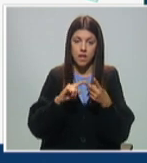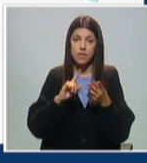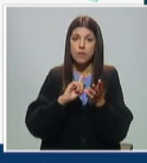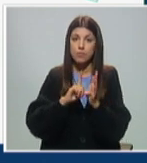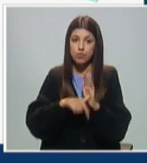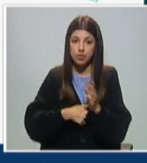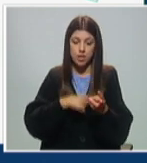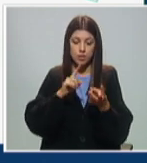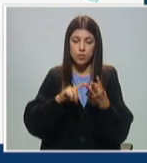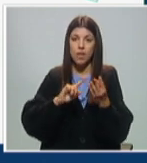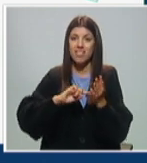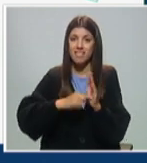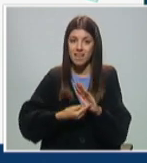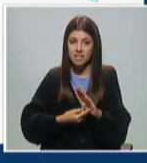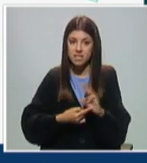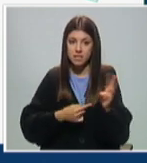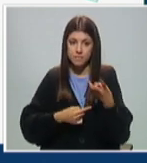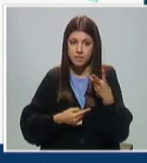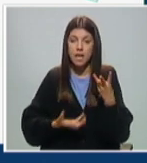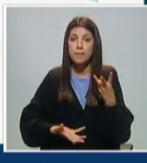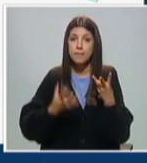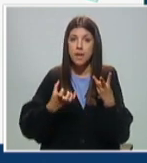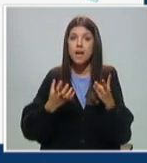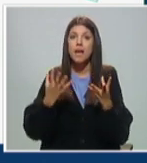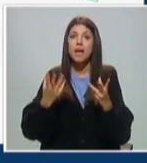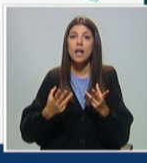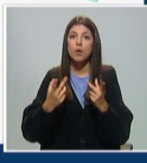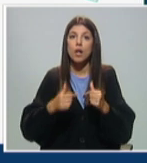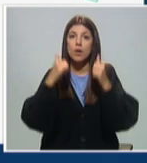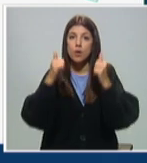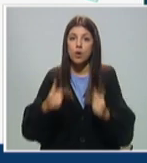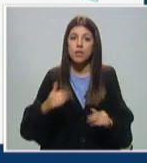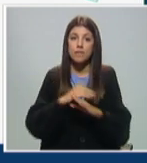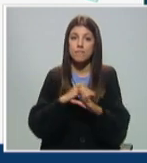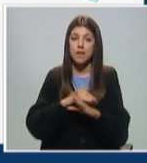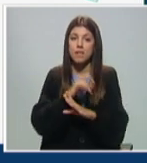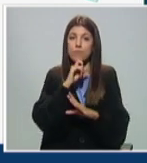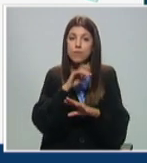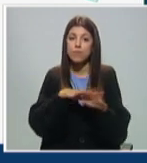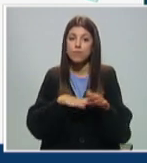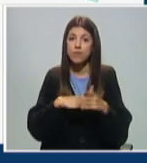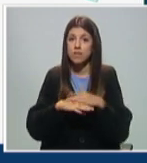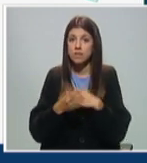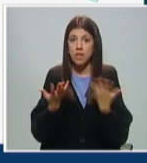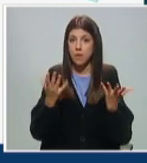precisamos de calcular a média. Para isso, podemos fazê-lo manualmente,